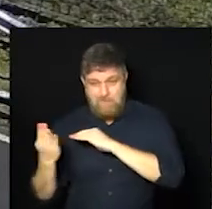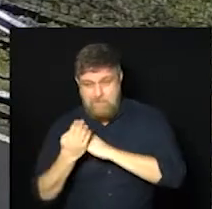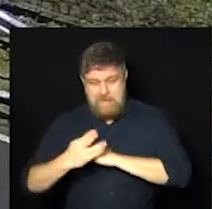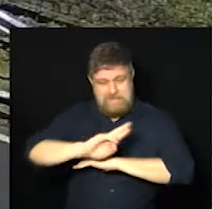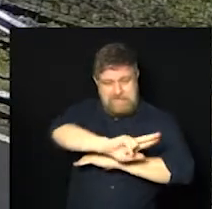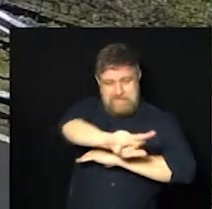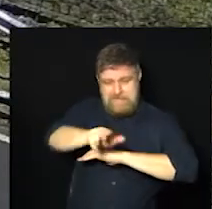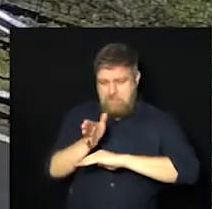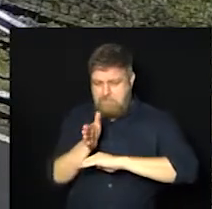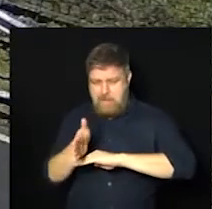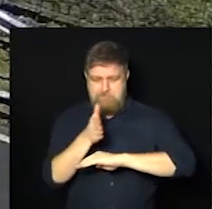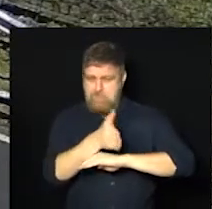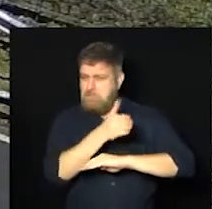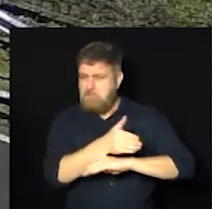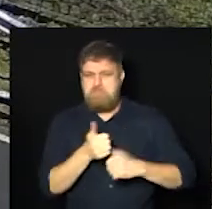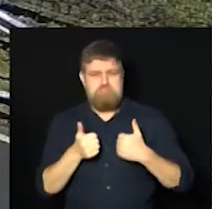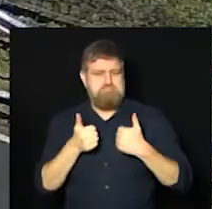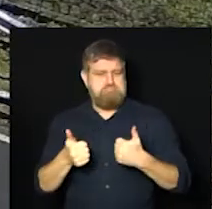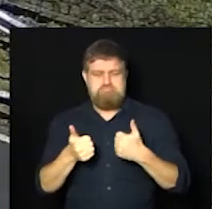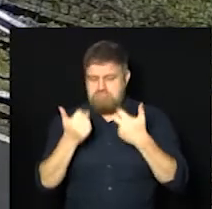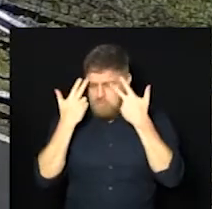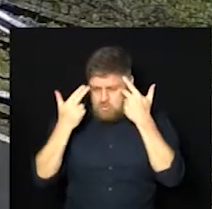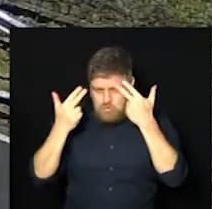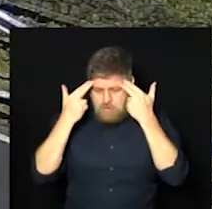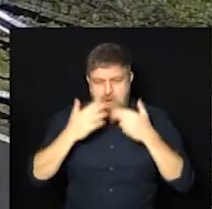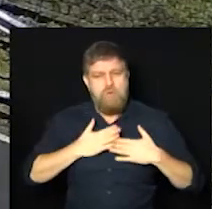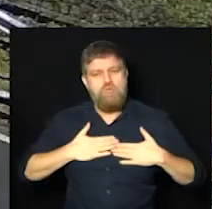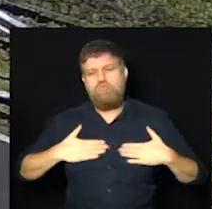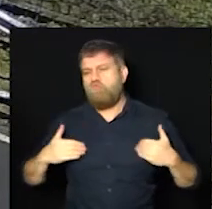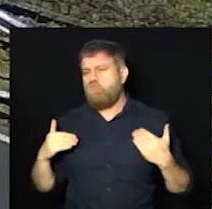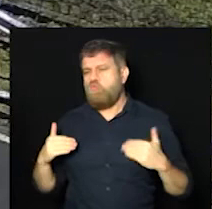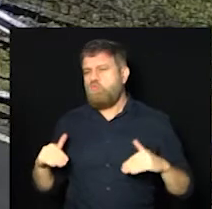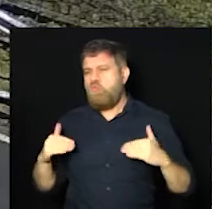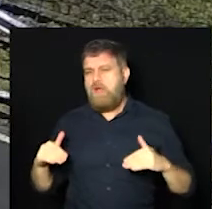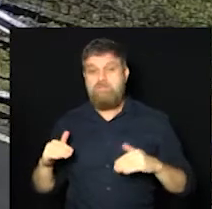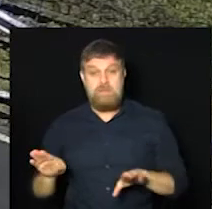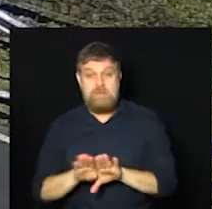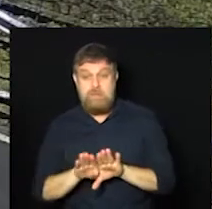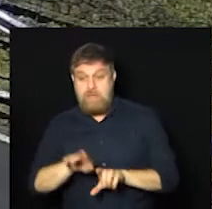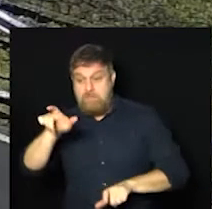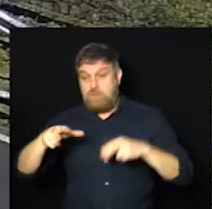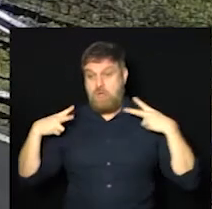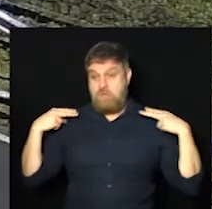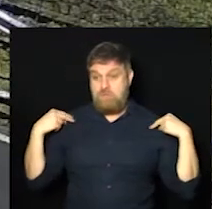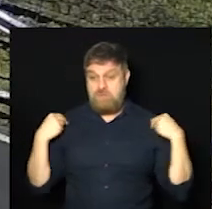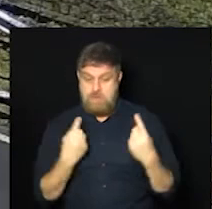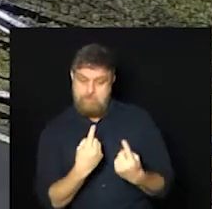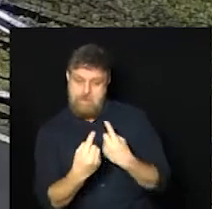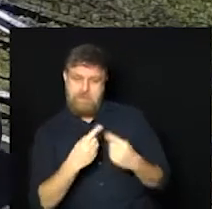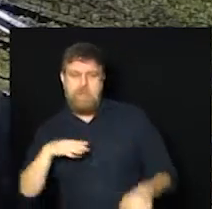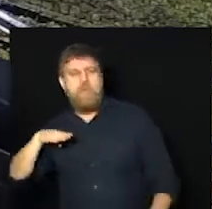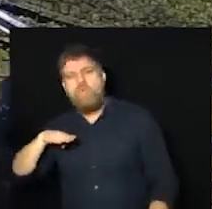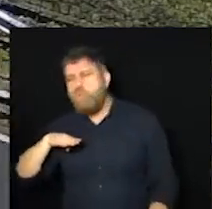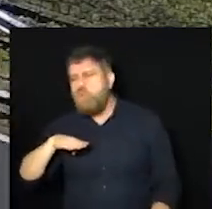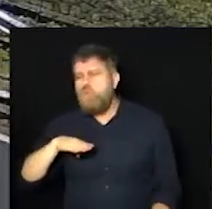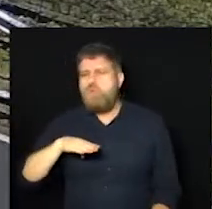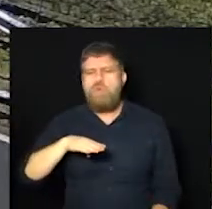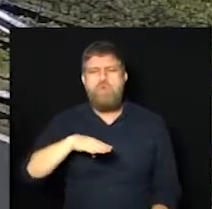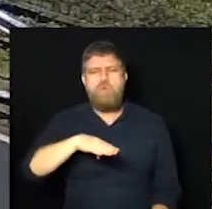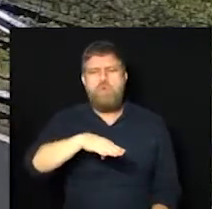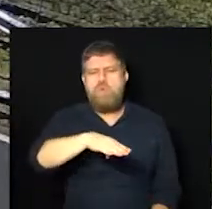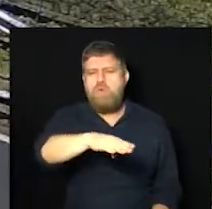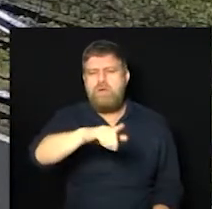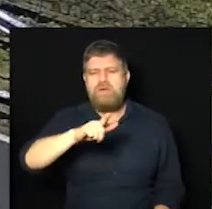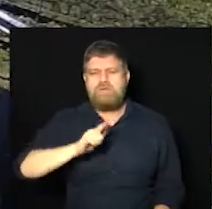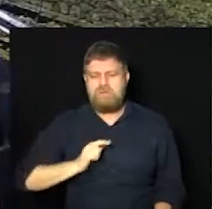E também trânsito tranquilo na cidade de Campinas. Então, você motorista que precisa pegar essa avenida, você sabe que pode contar com a